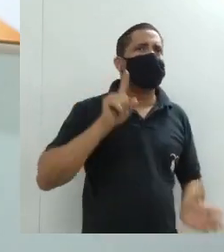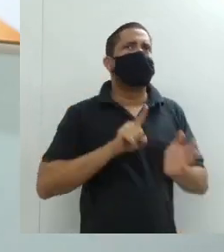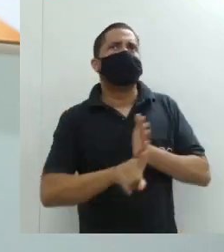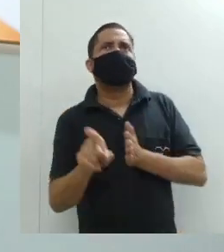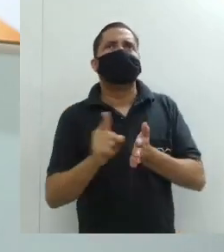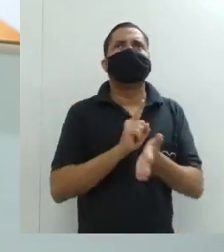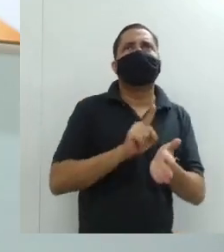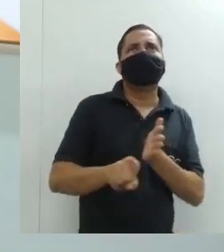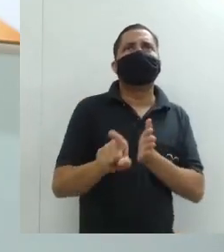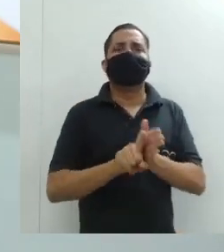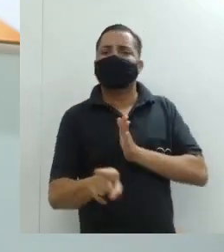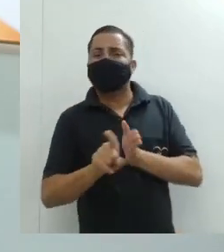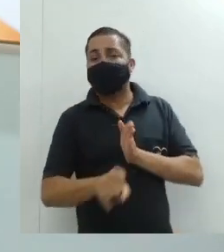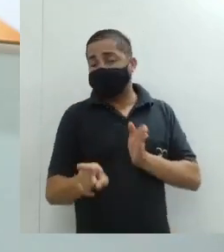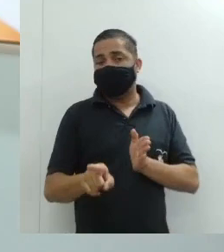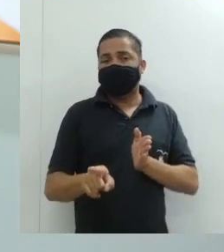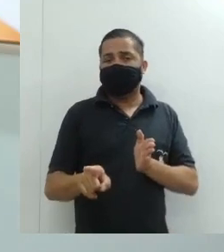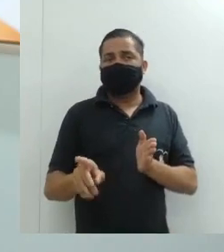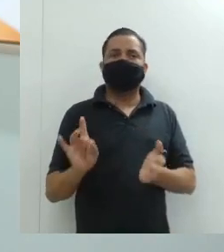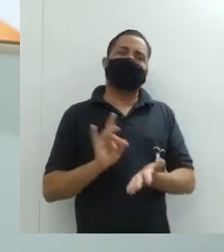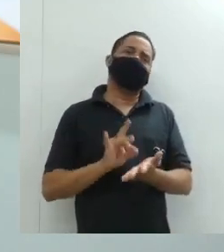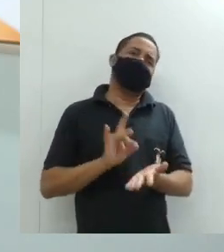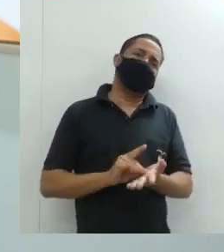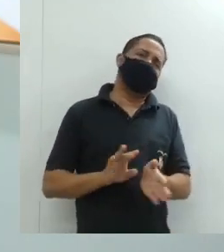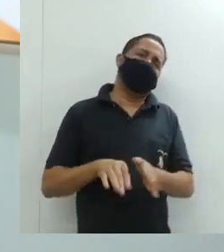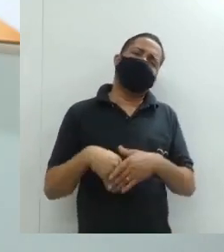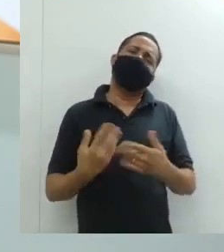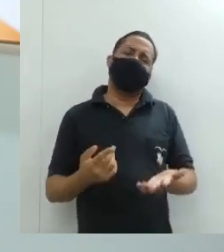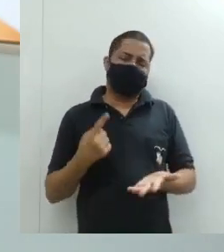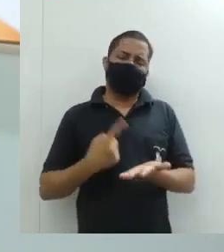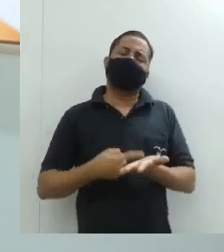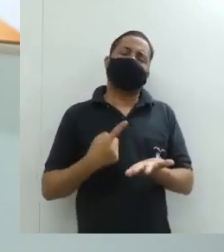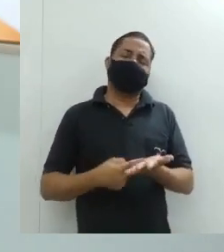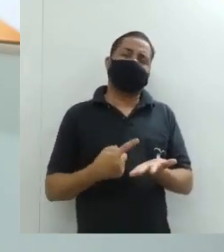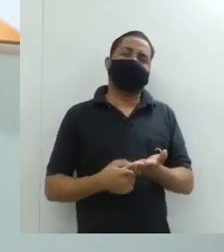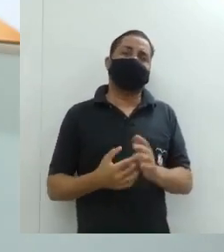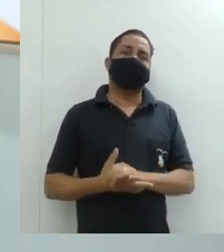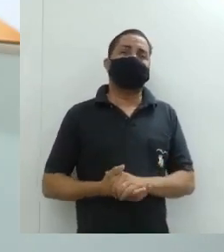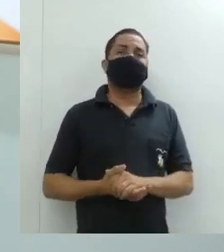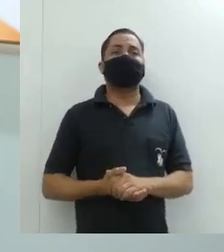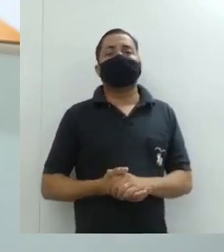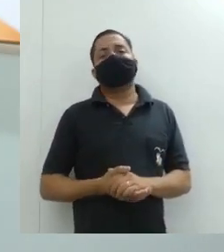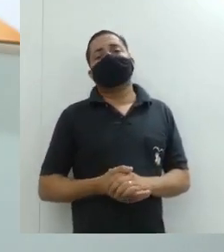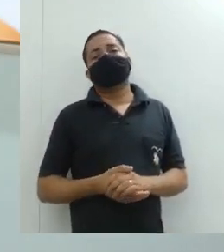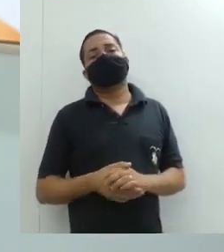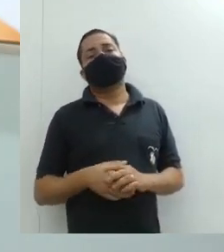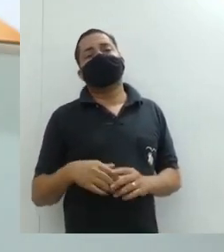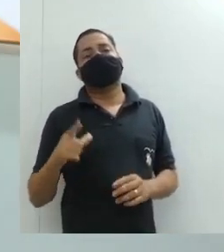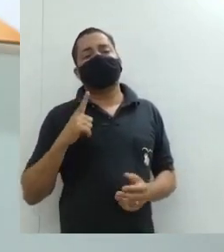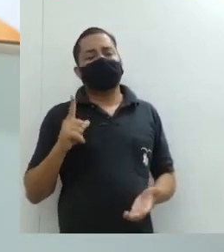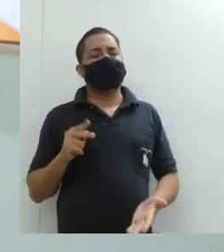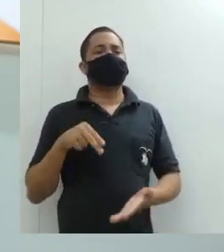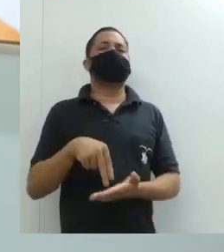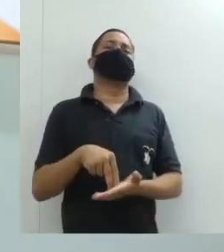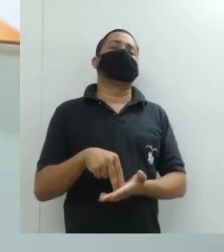sobre uma realidade ou uma determinada realidade. É tomar uma atitude